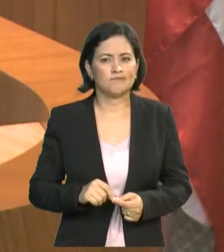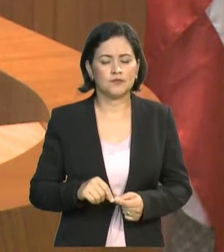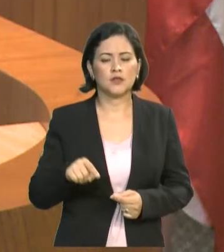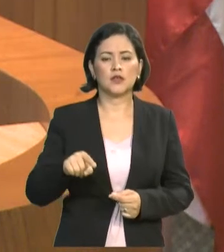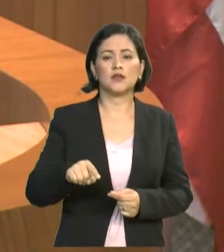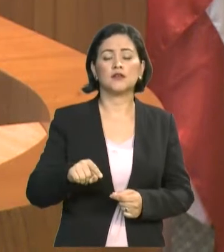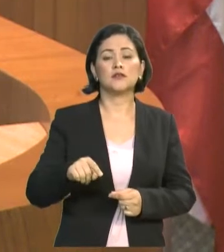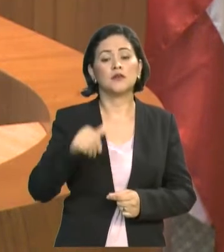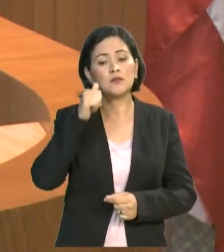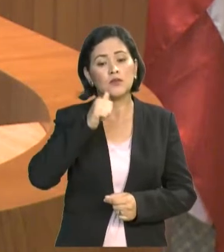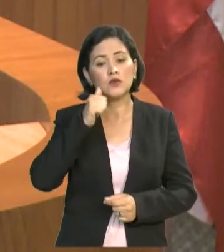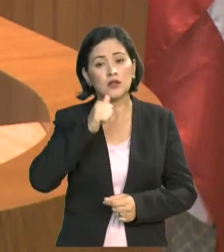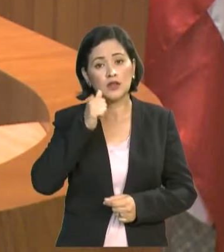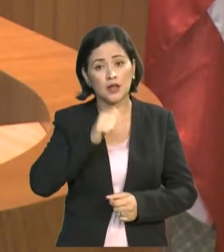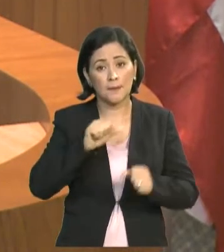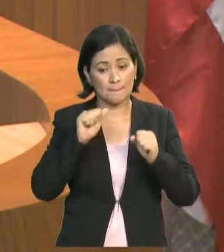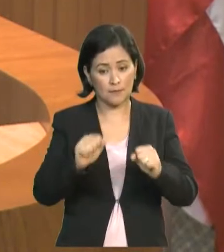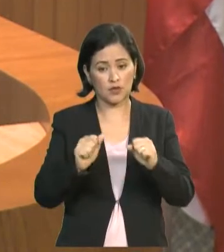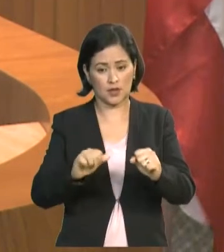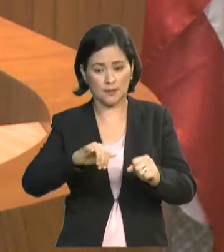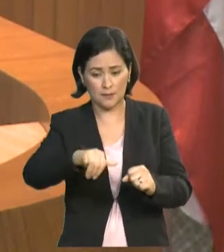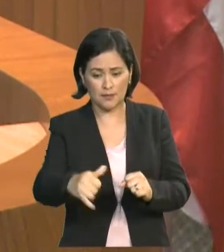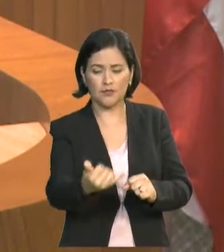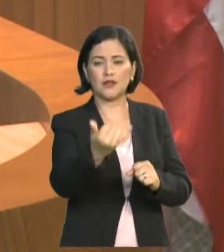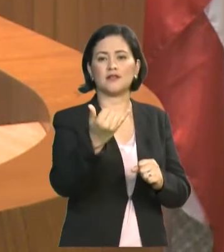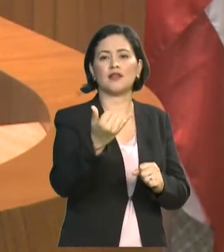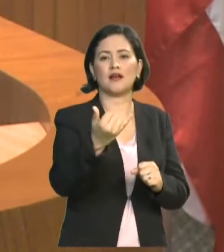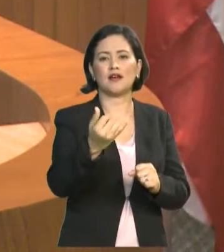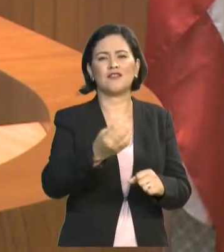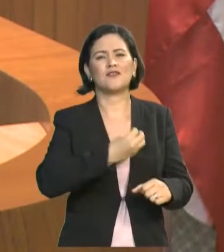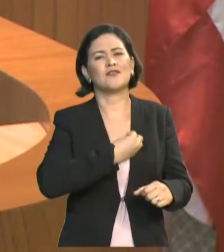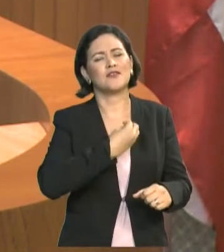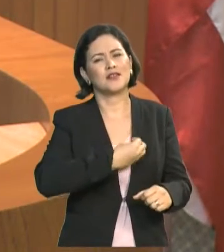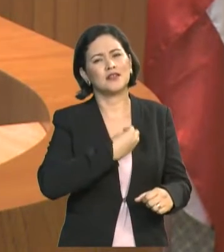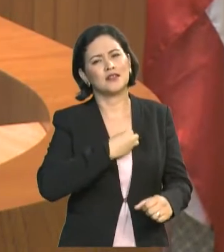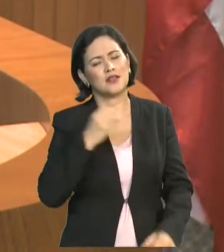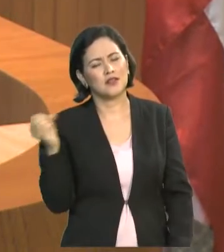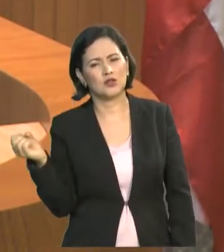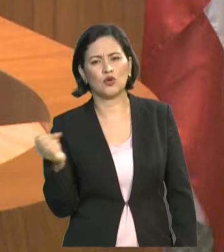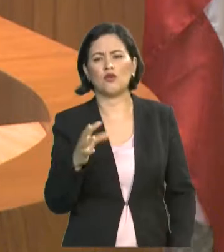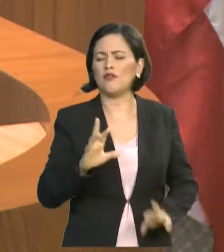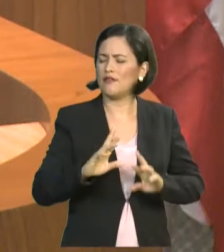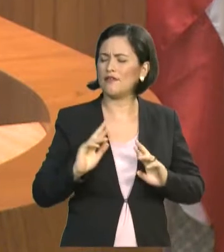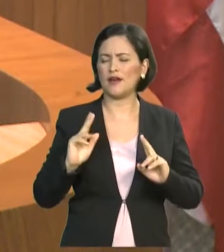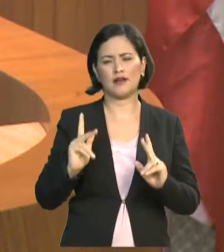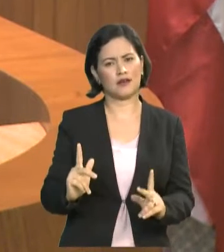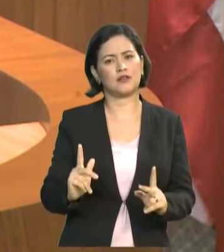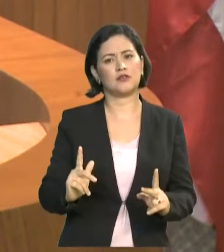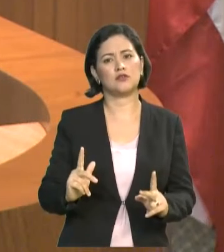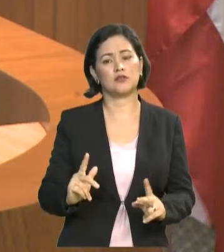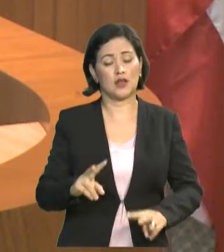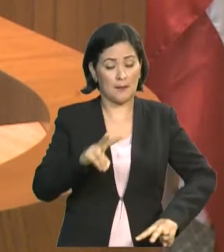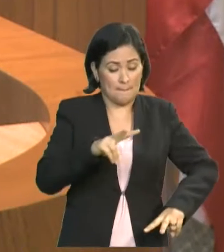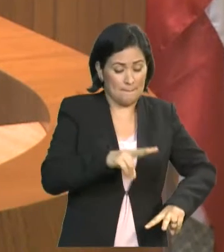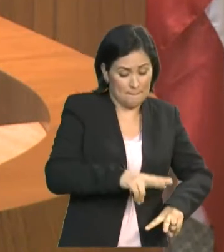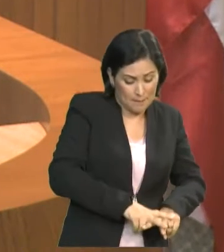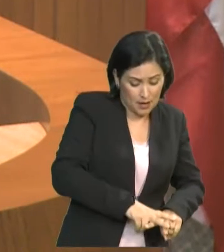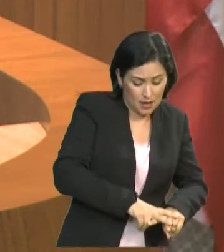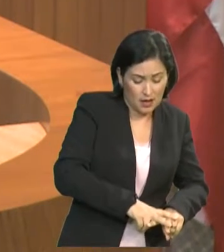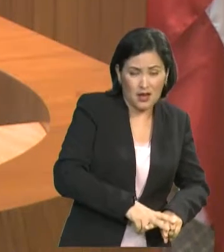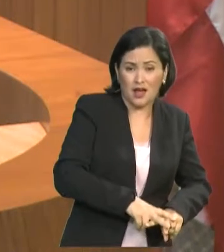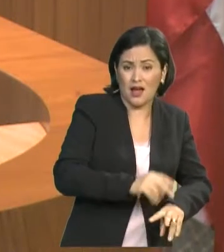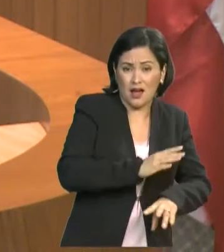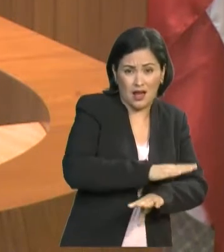um recomeço de vida para elas, pós cumprir suas penas. Porque o cárcere, senhor